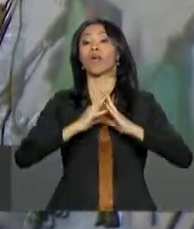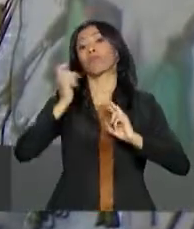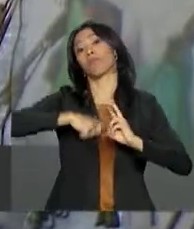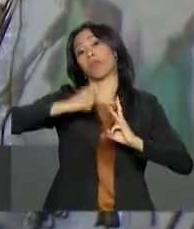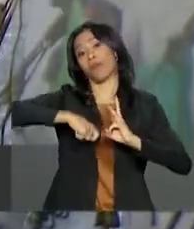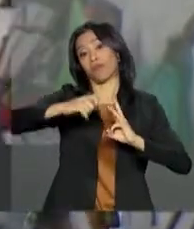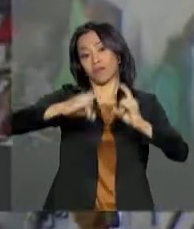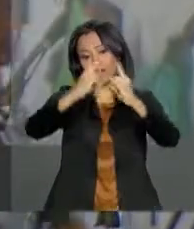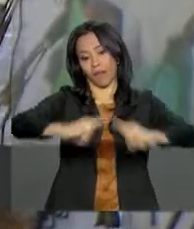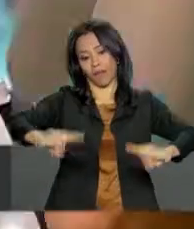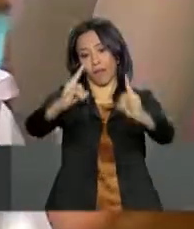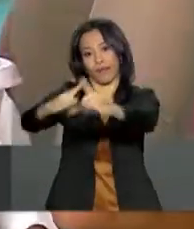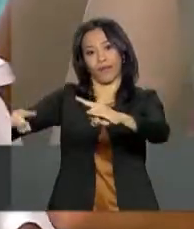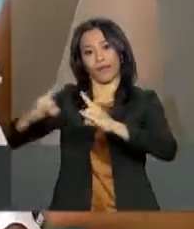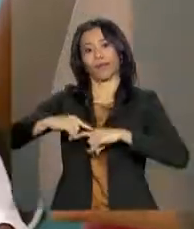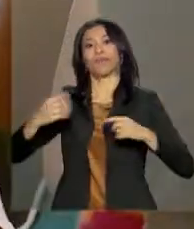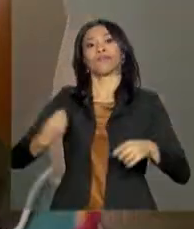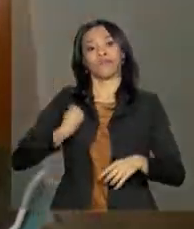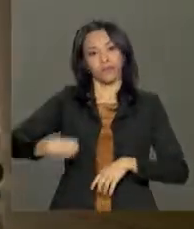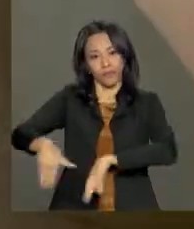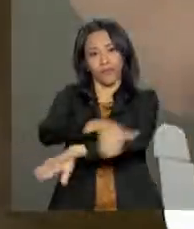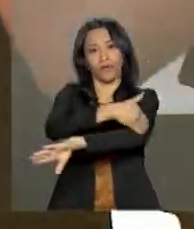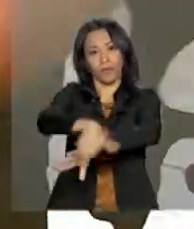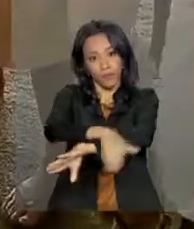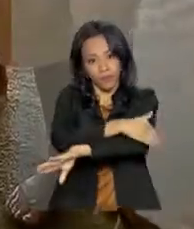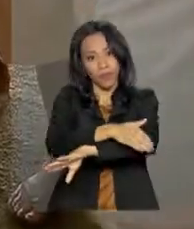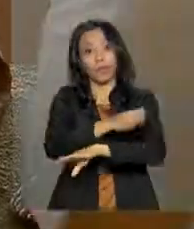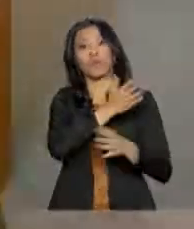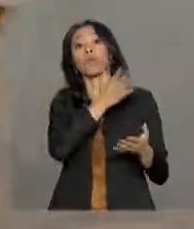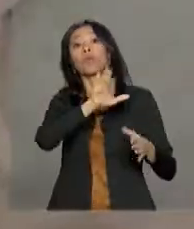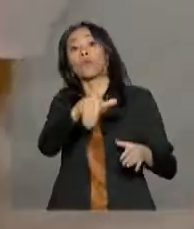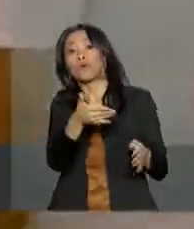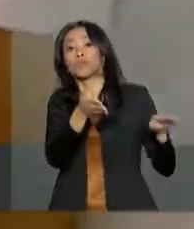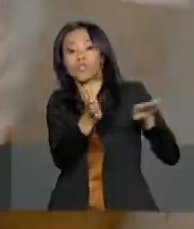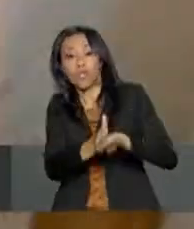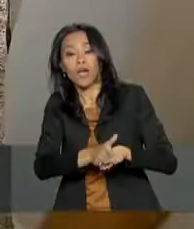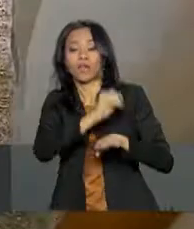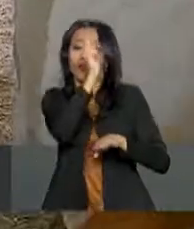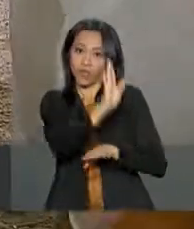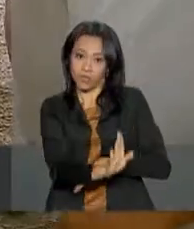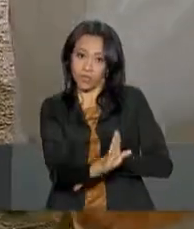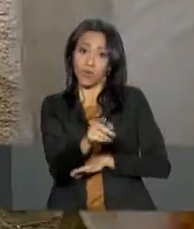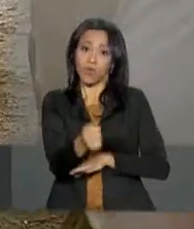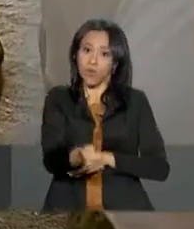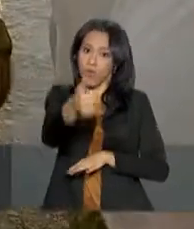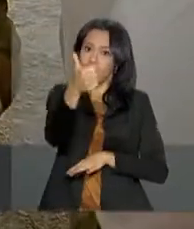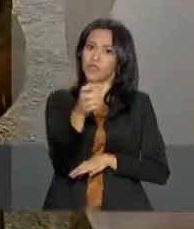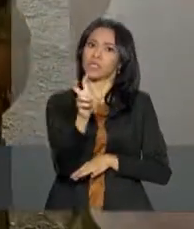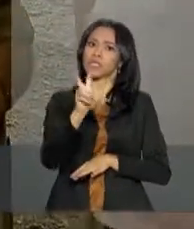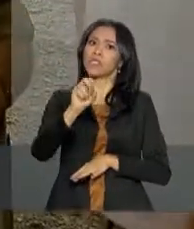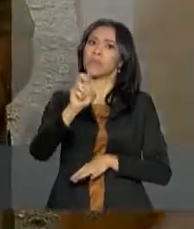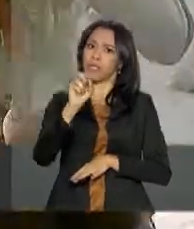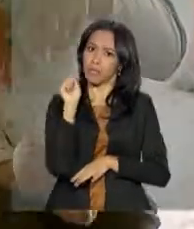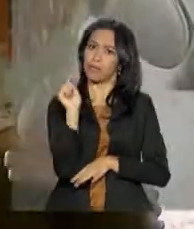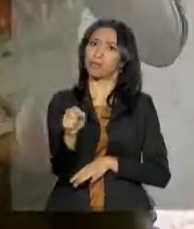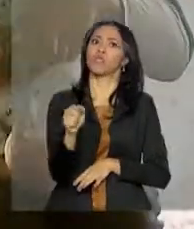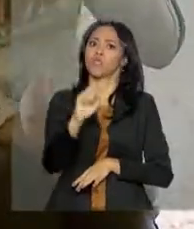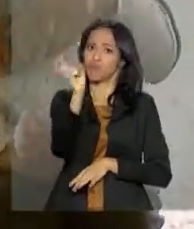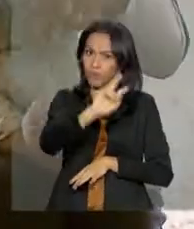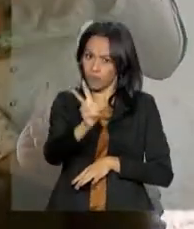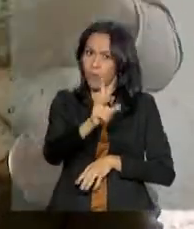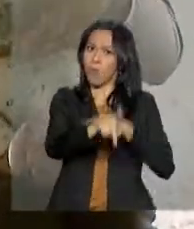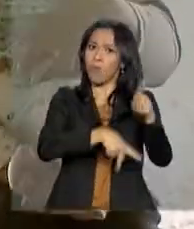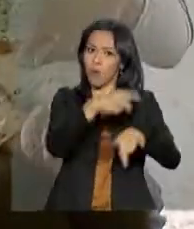abrigos e até nas ruas depois que imigraram. A estimativa é que haja quase 50 mil venezuelanos no país que